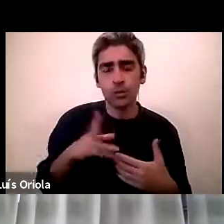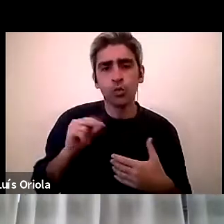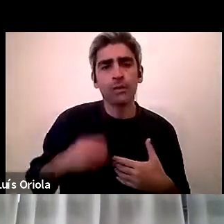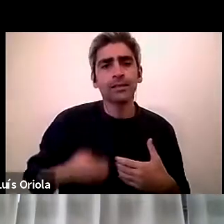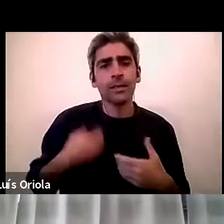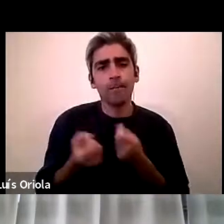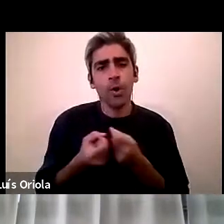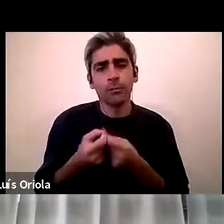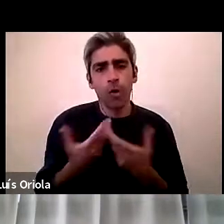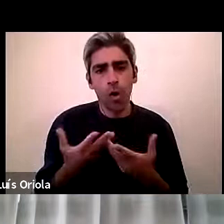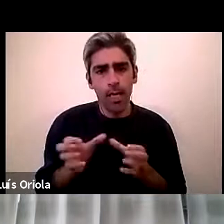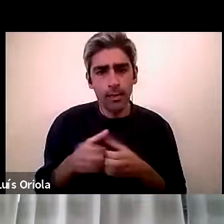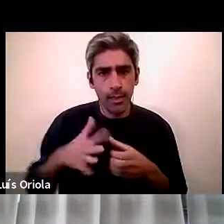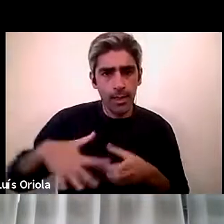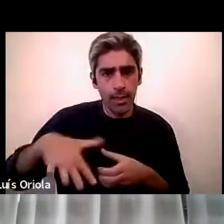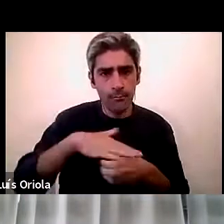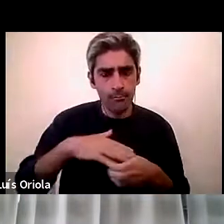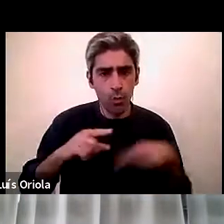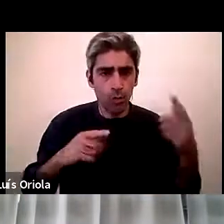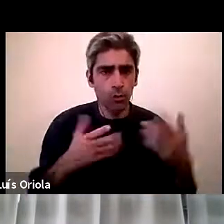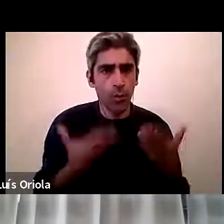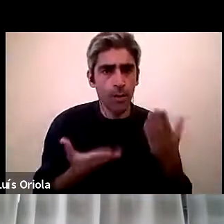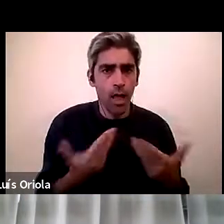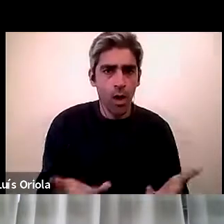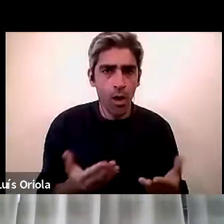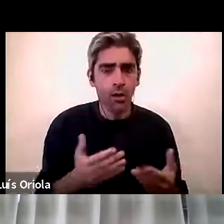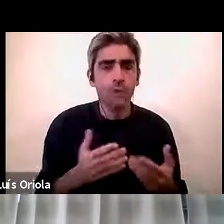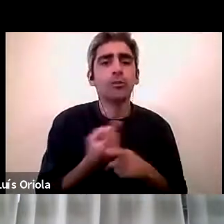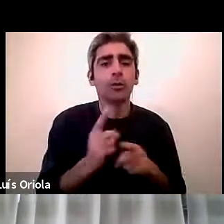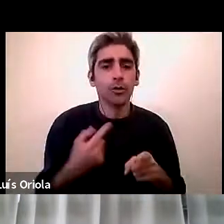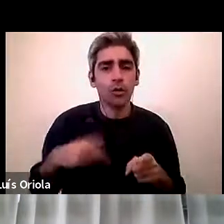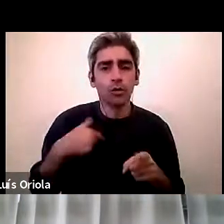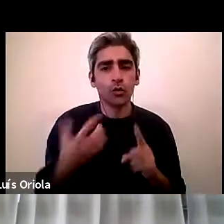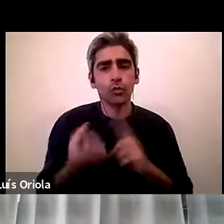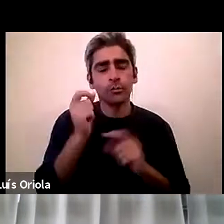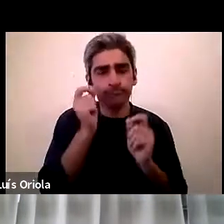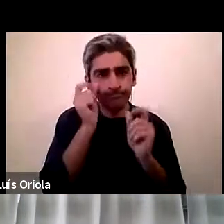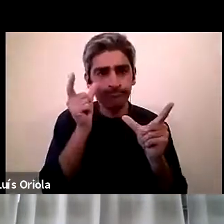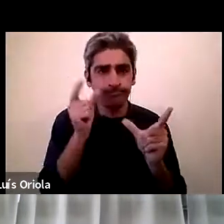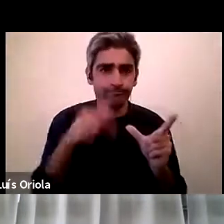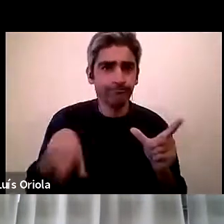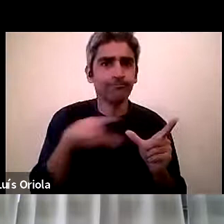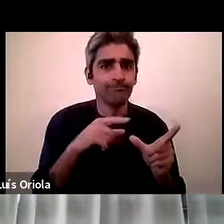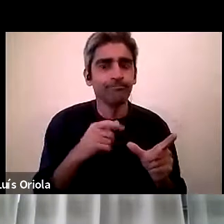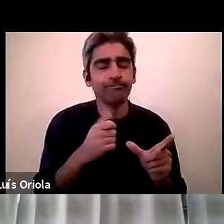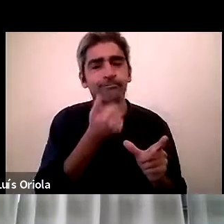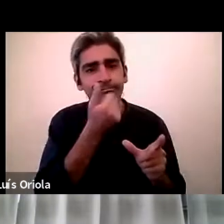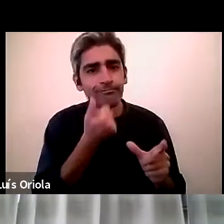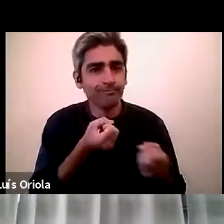tão próximos das suas equipas e das outras equipas como agora. Porquê? Porque conseguimos despertar uns nos outros